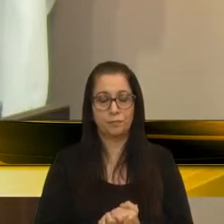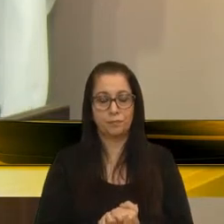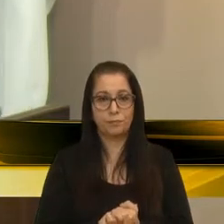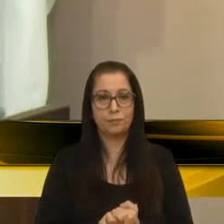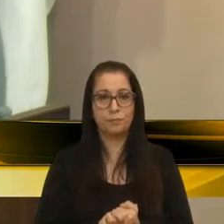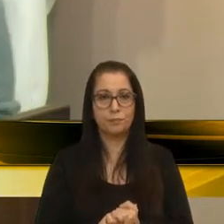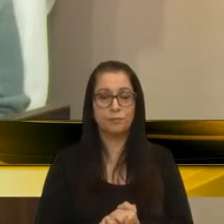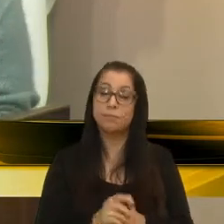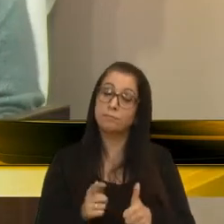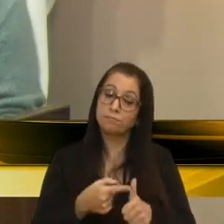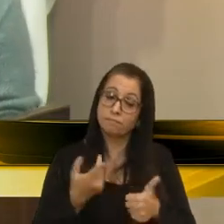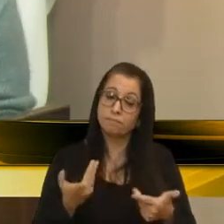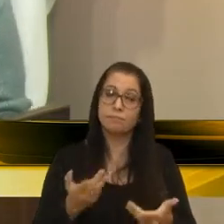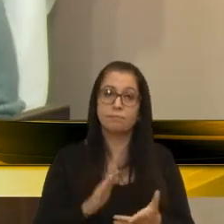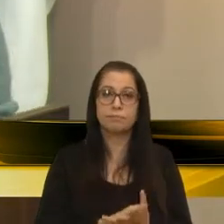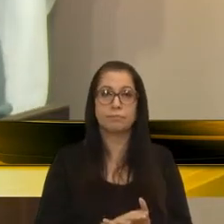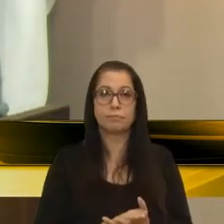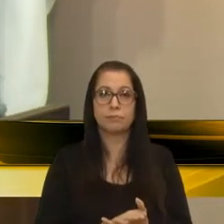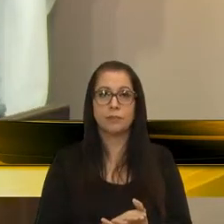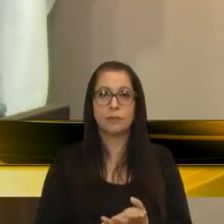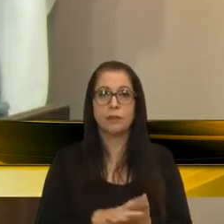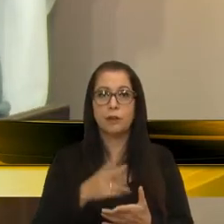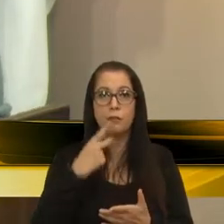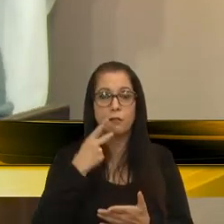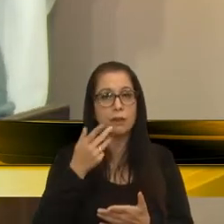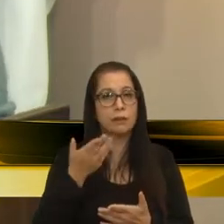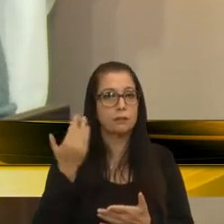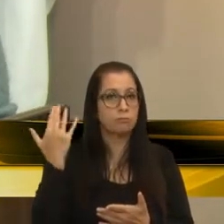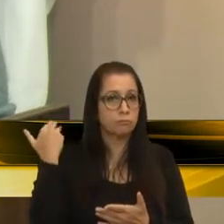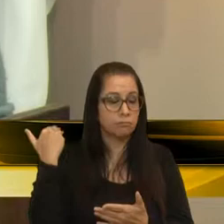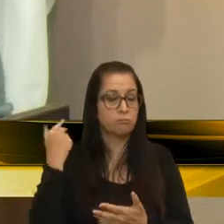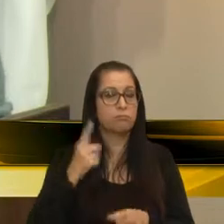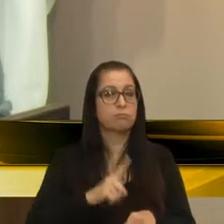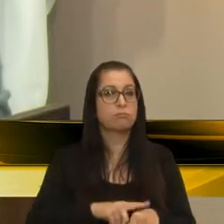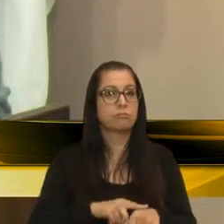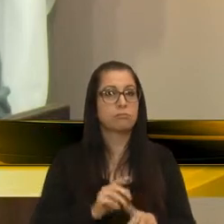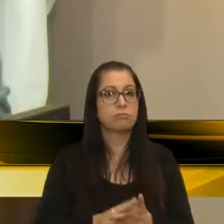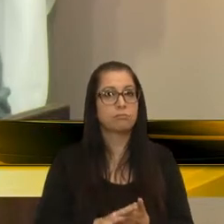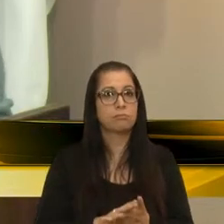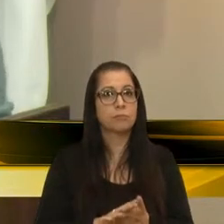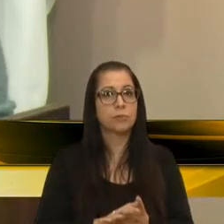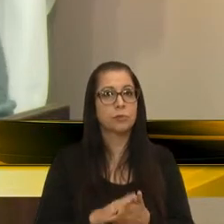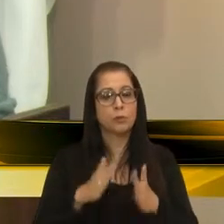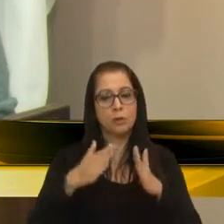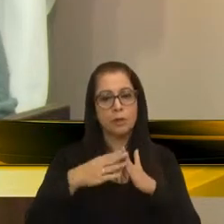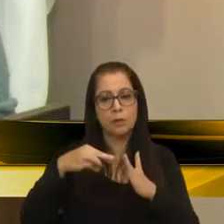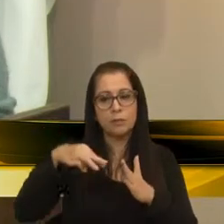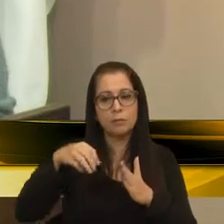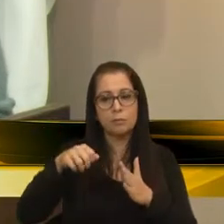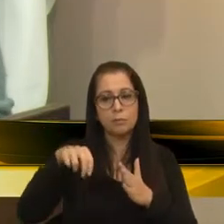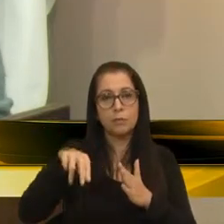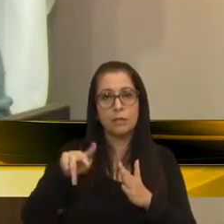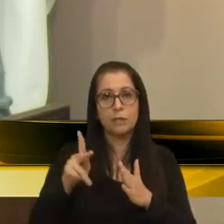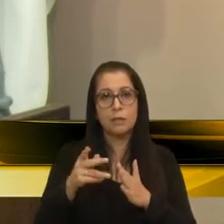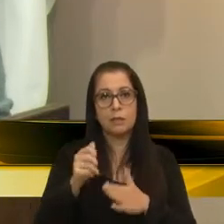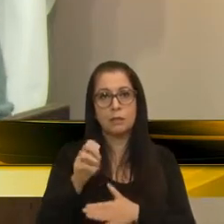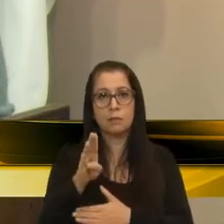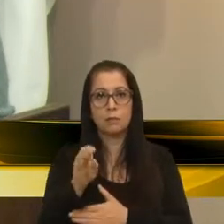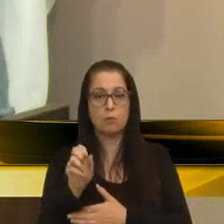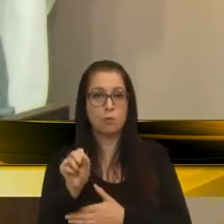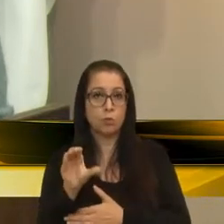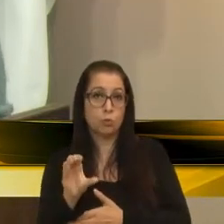O primeiro caso, né, que a gente vem tratando já há bastante tempo, é o caso Manha Bosco, que nós aguardamos